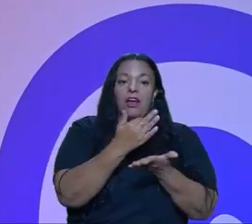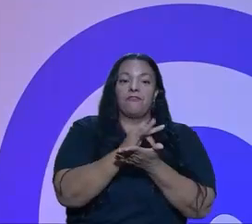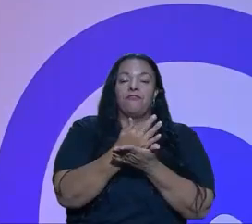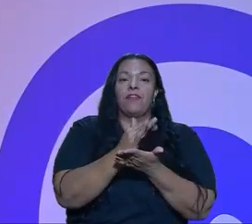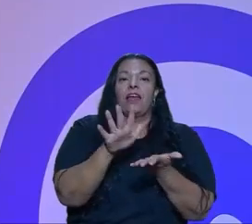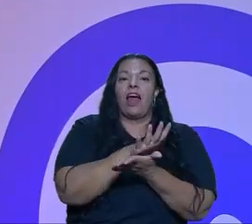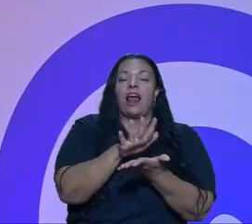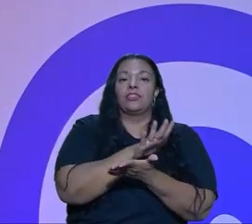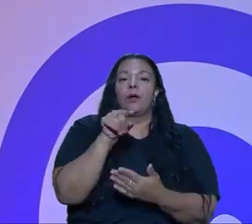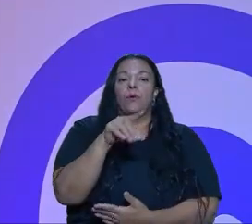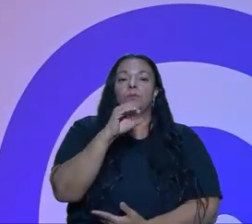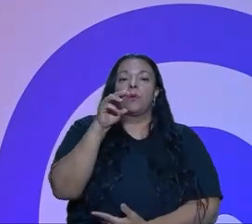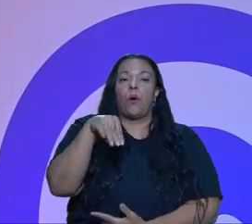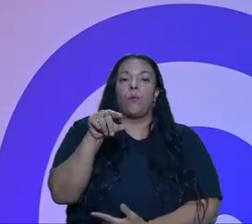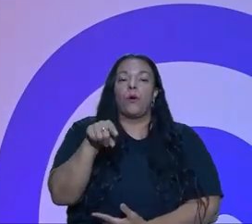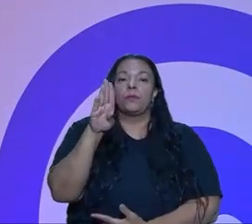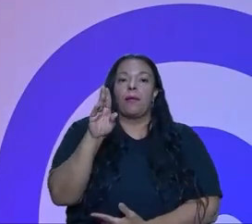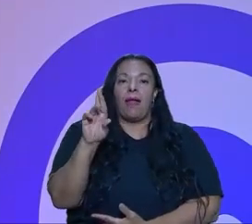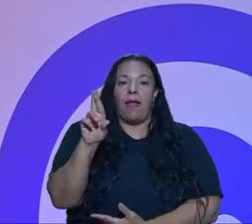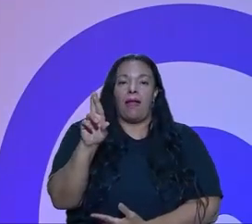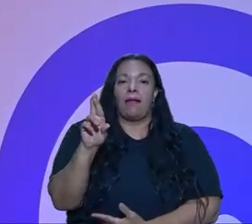fliarachá.com.br. Acompanhe as nossas redes